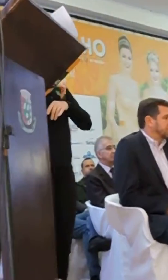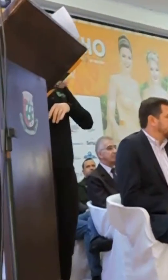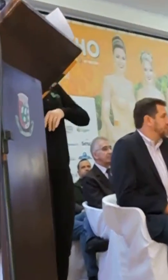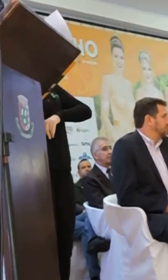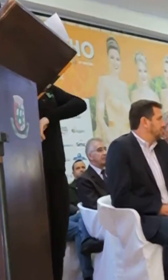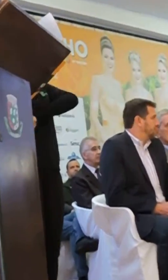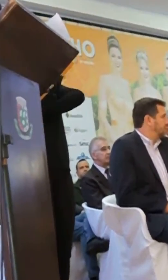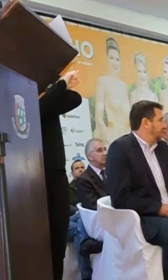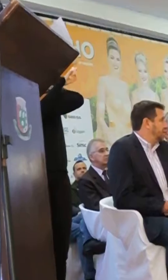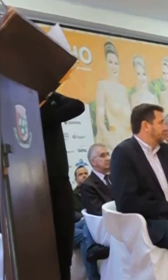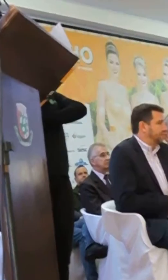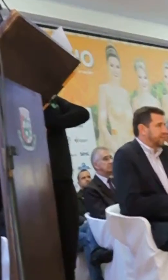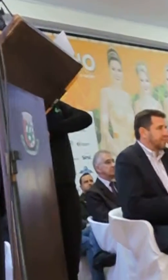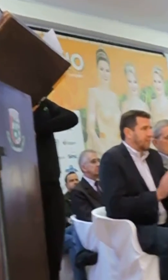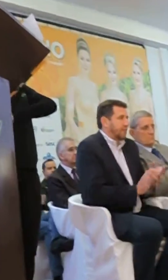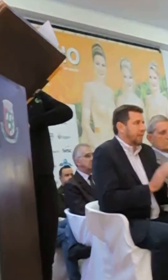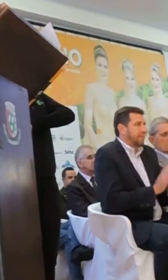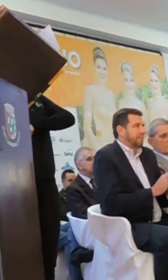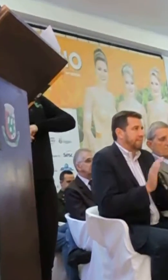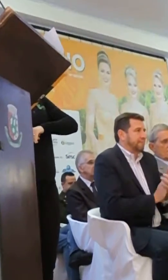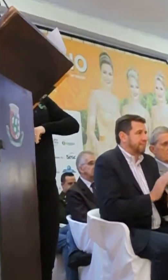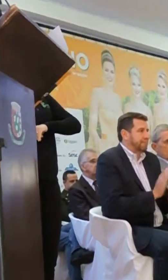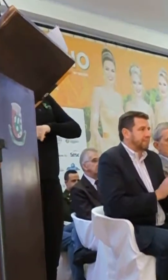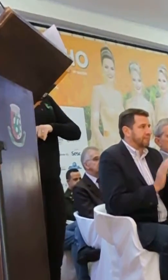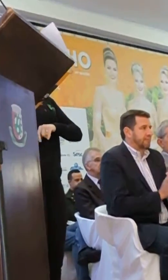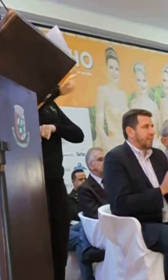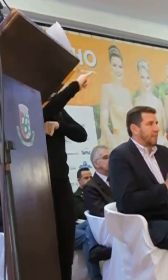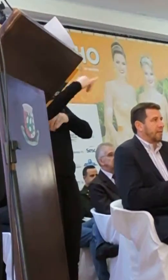dia 3 de julho deste ano.